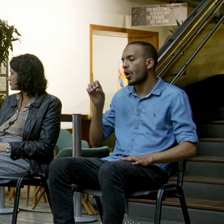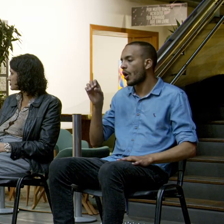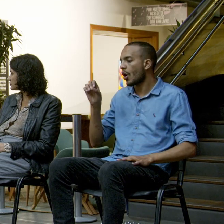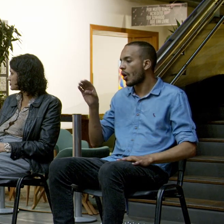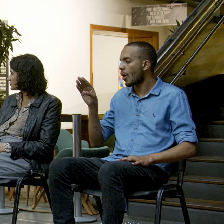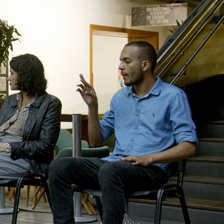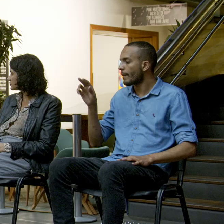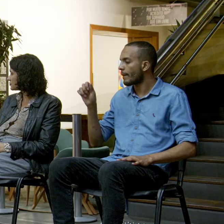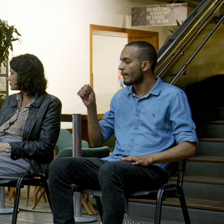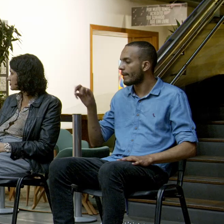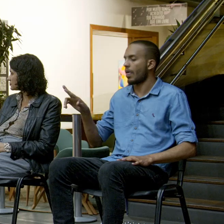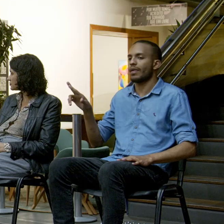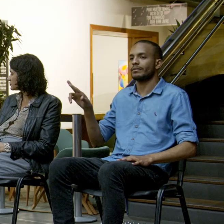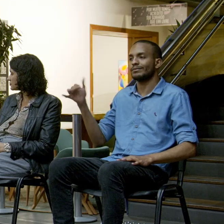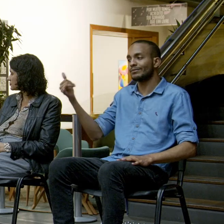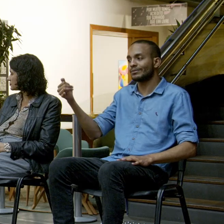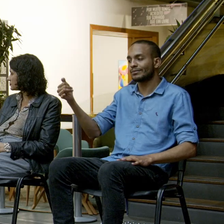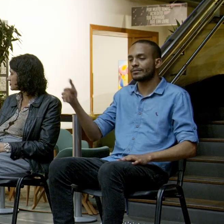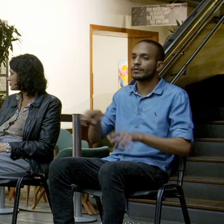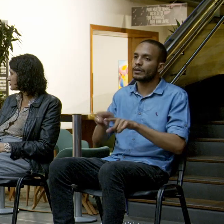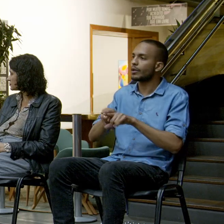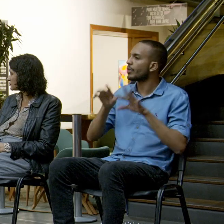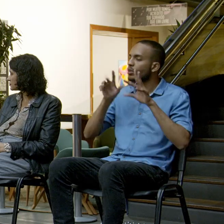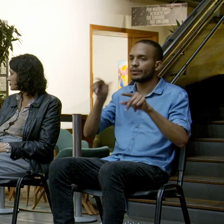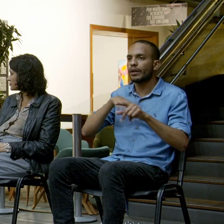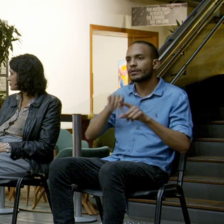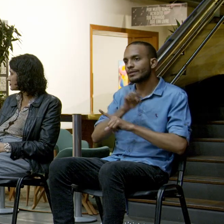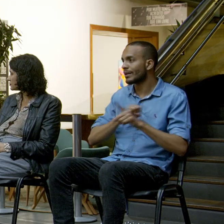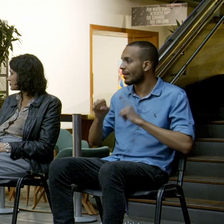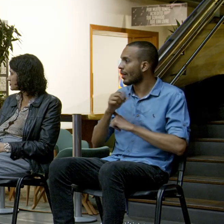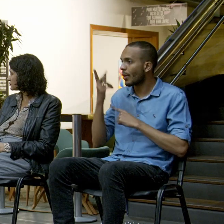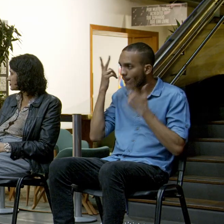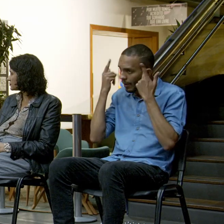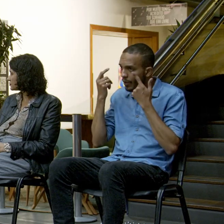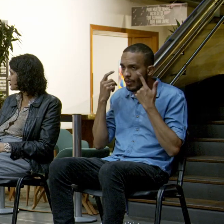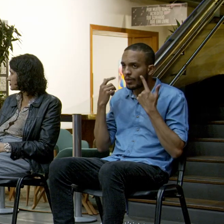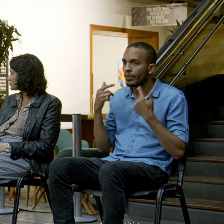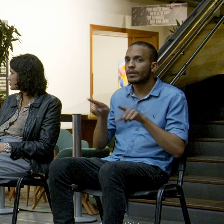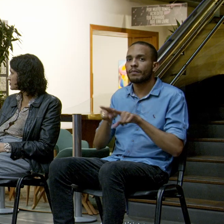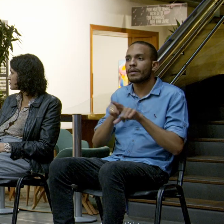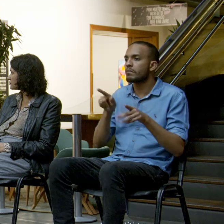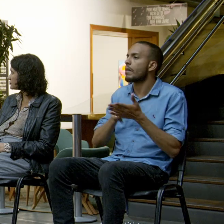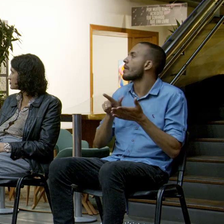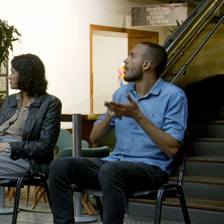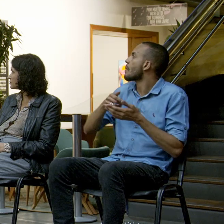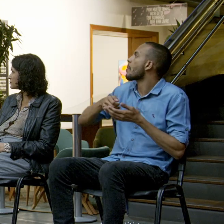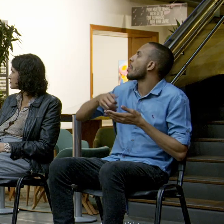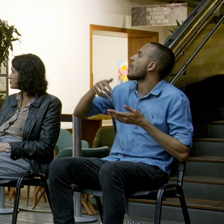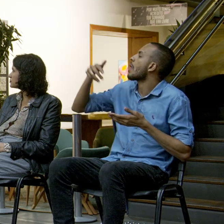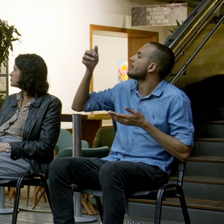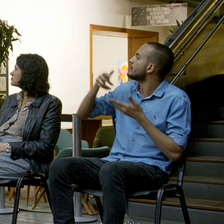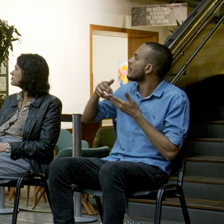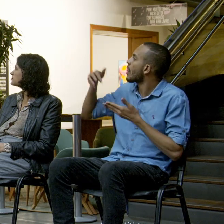mas a desigualdade nos atinge, inclusive nesse aspecto aparentemente tão trivial. Os papéis esvoaçantes, que